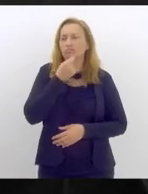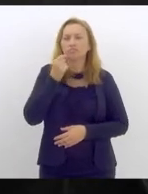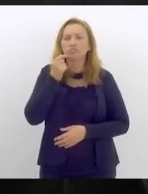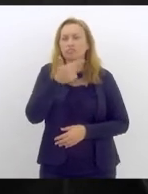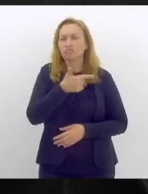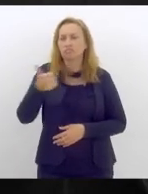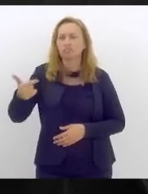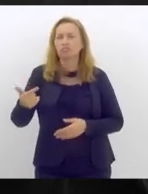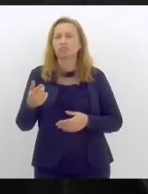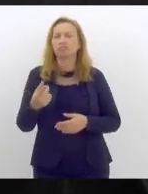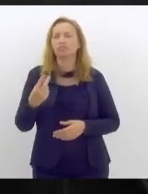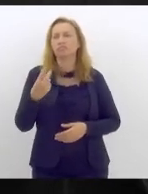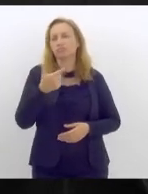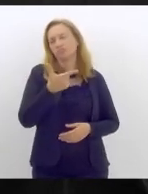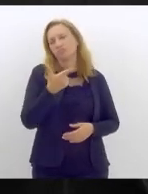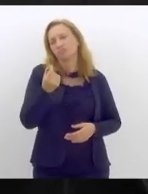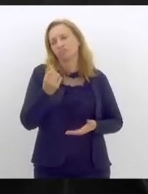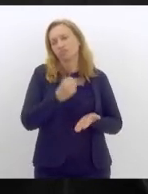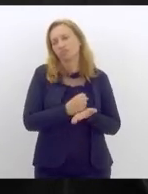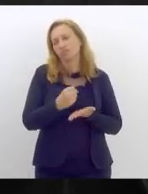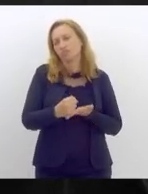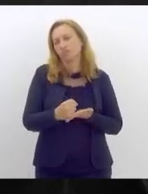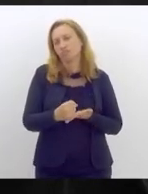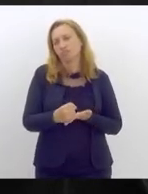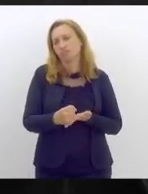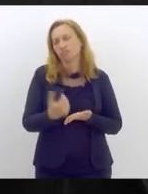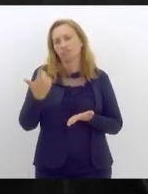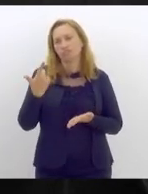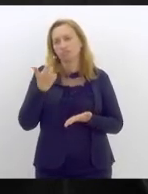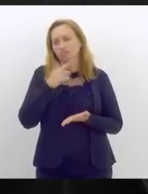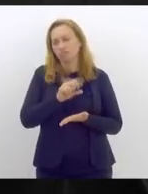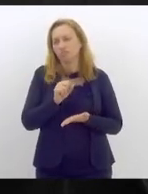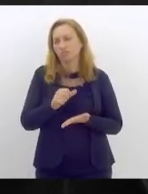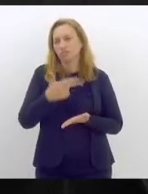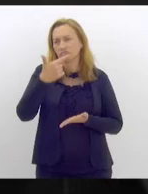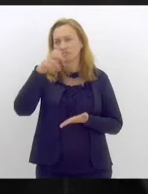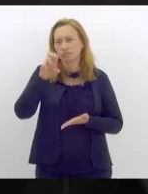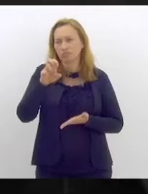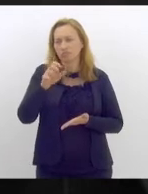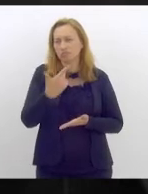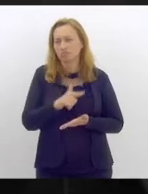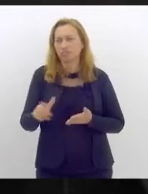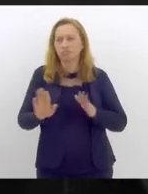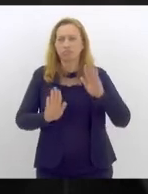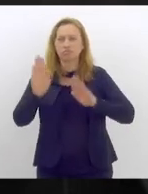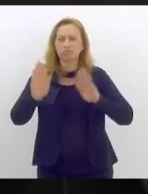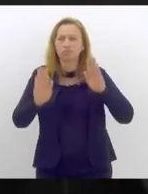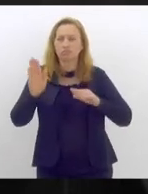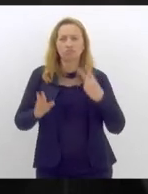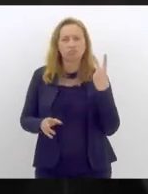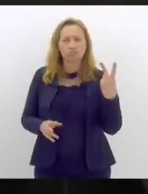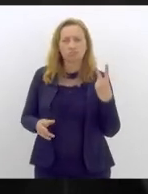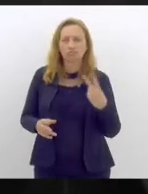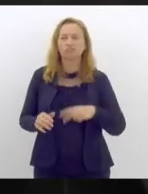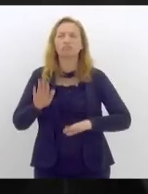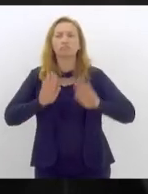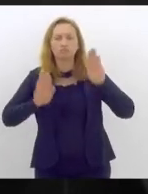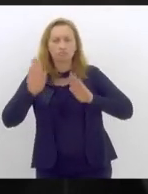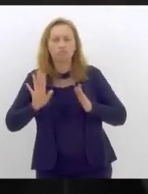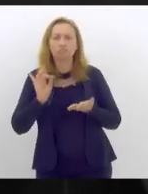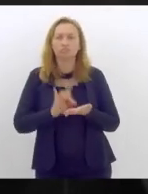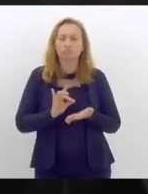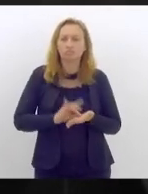de 20 contratos que esta entidade conseguiu 15 foram feitos sem licitação dois foram citados É verdade